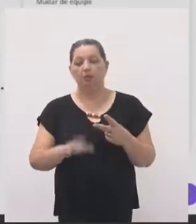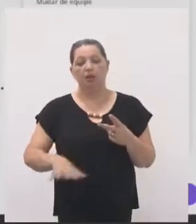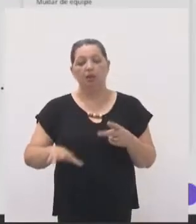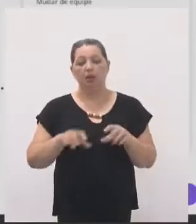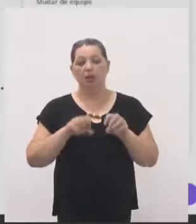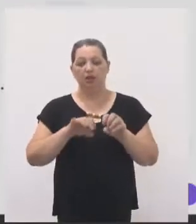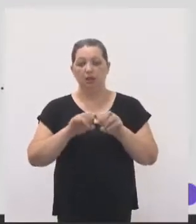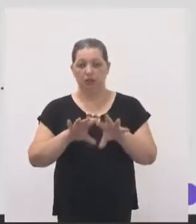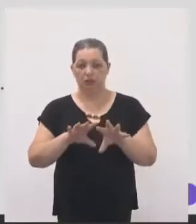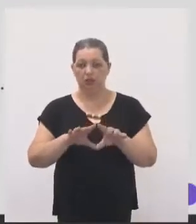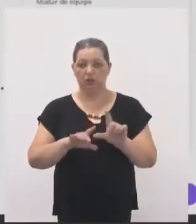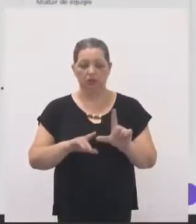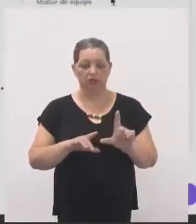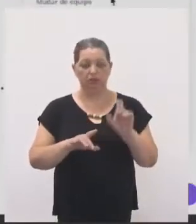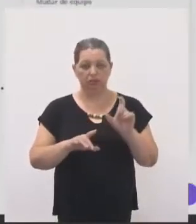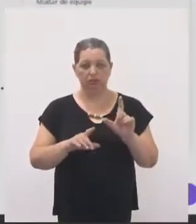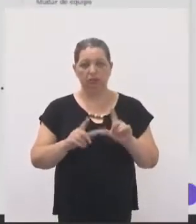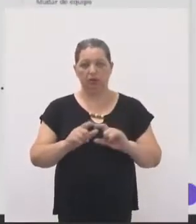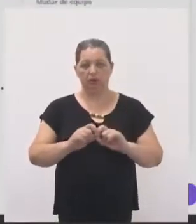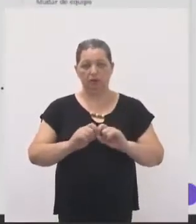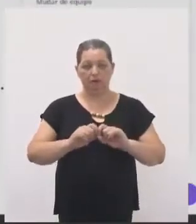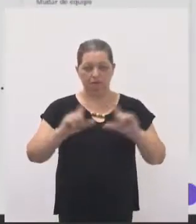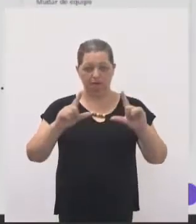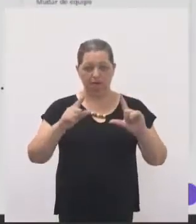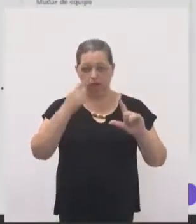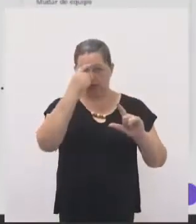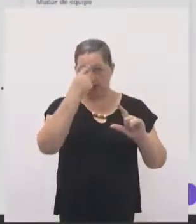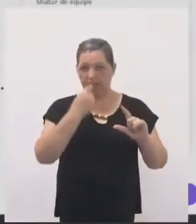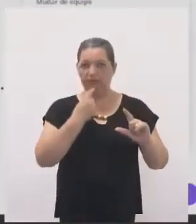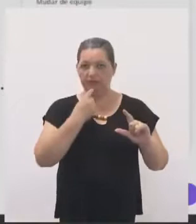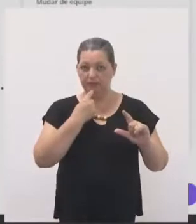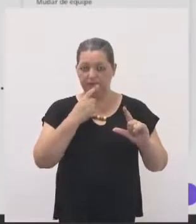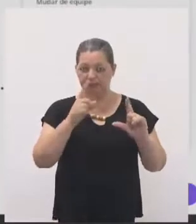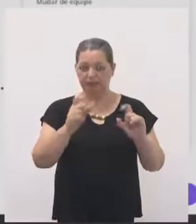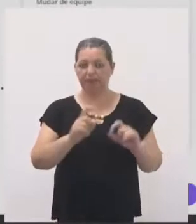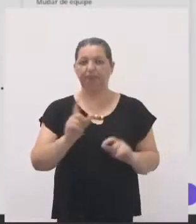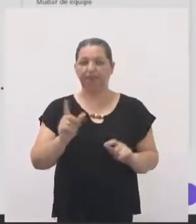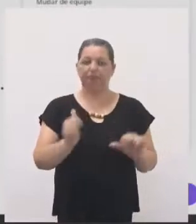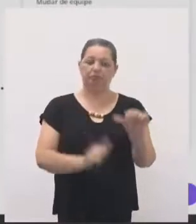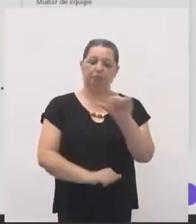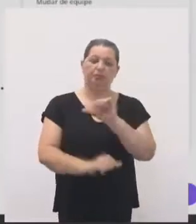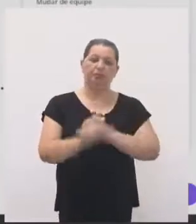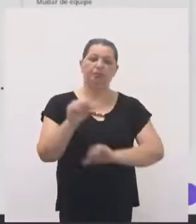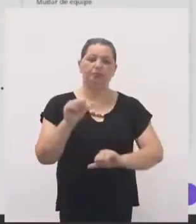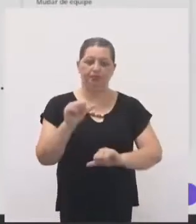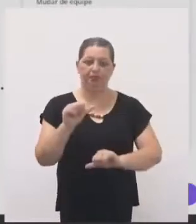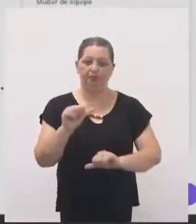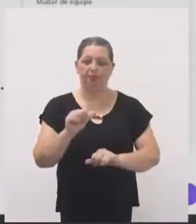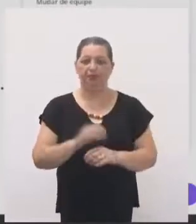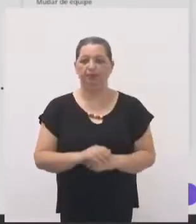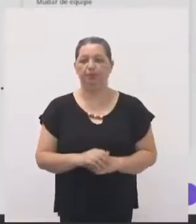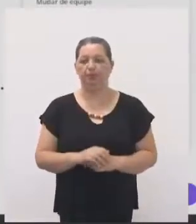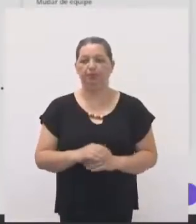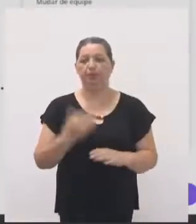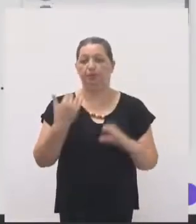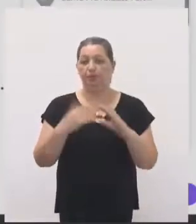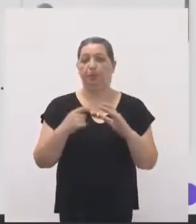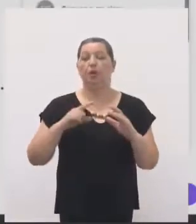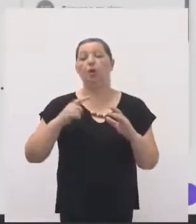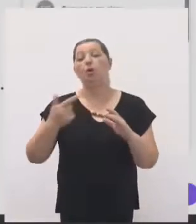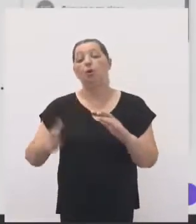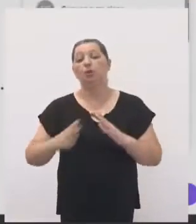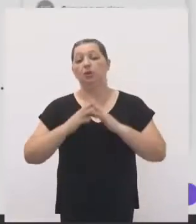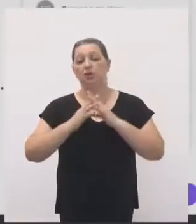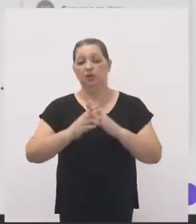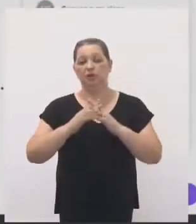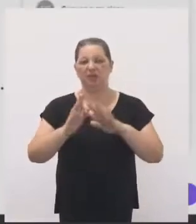E clicando aqui na fotinha do perfil, é onde o professor consegue trocar a conta. Outra confusão que às vezes